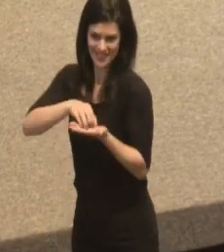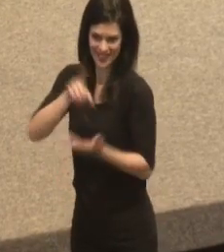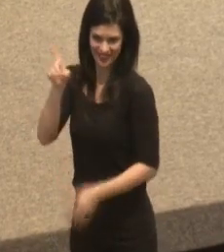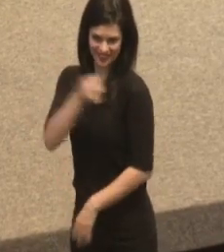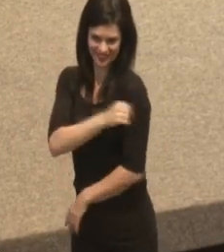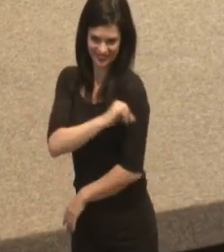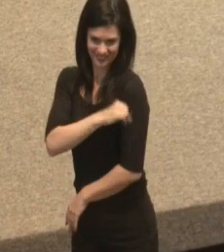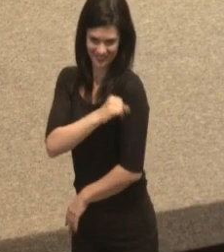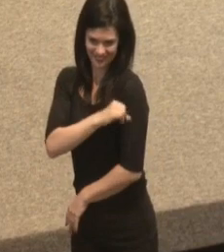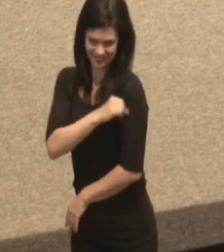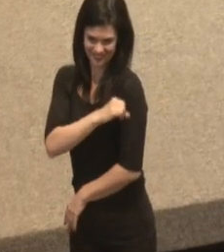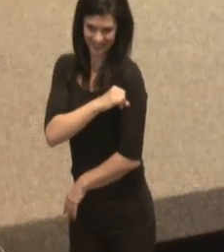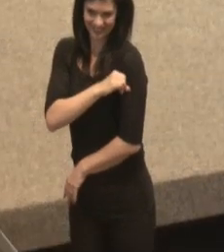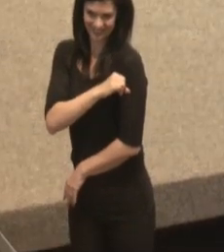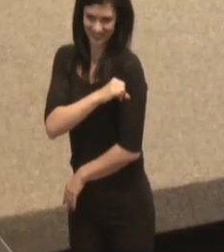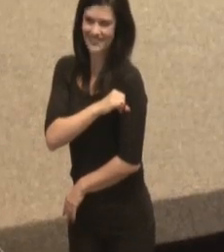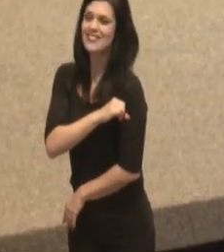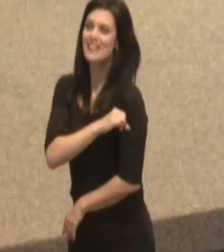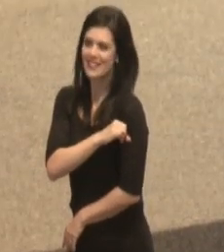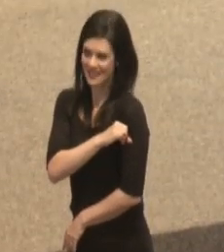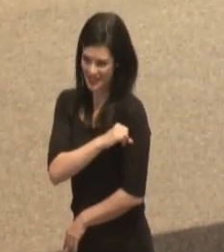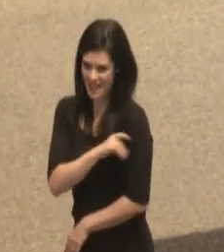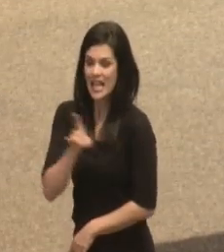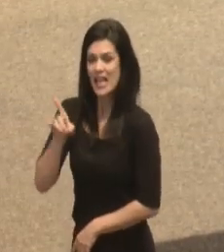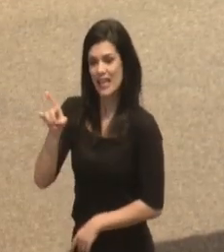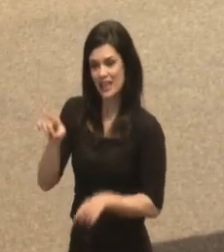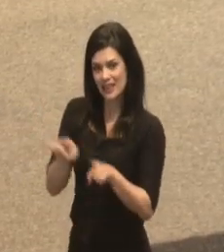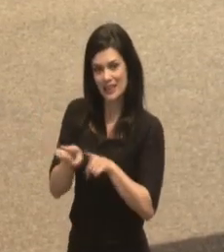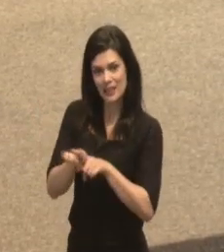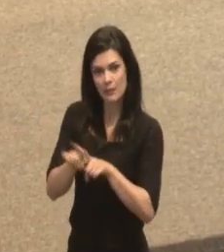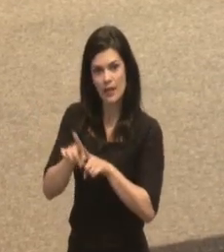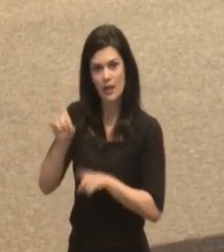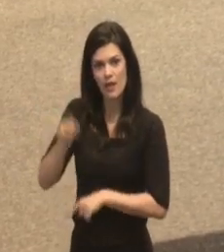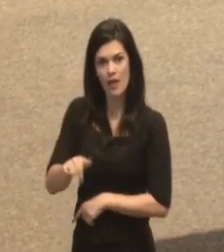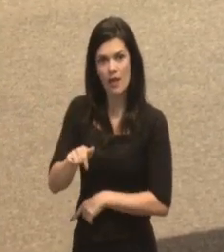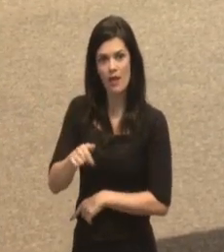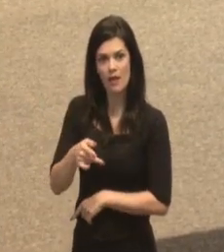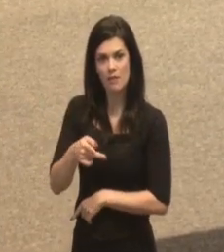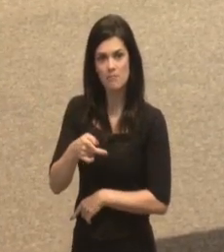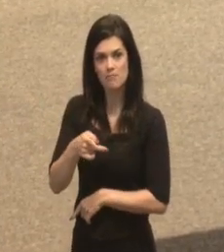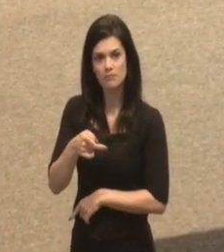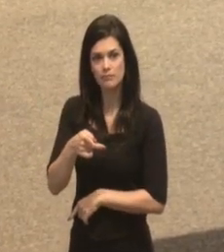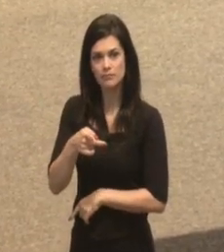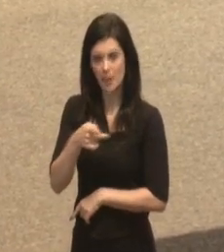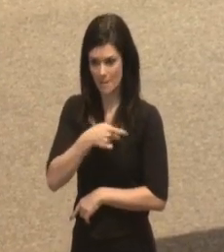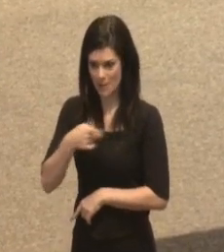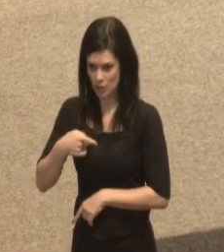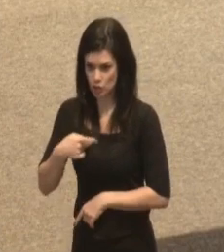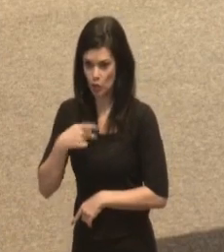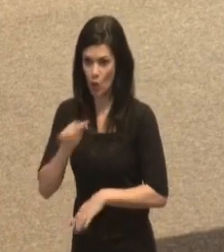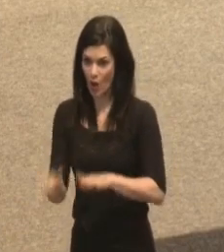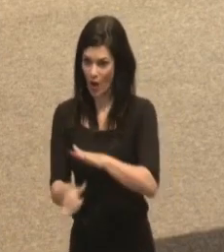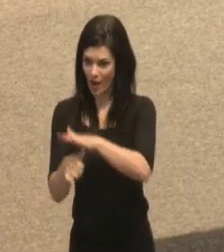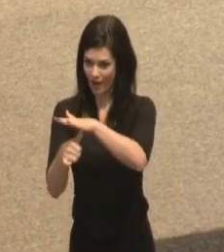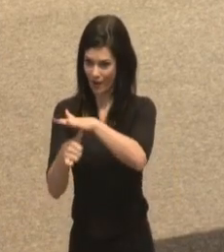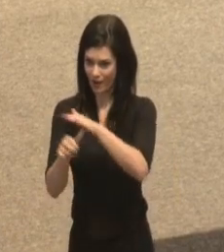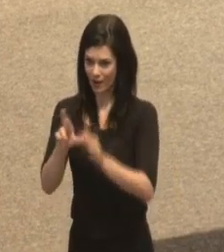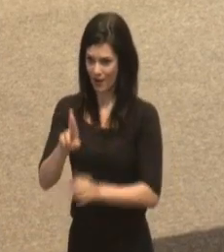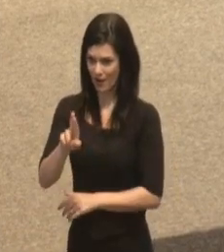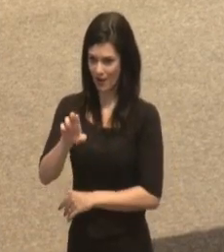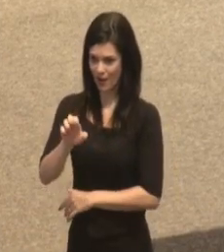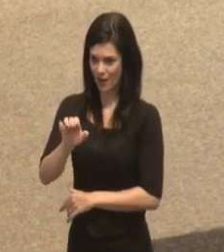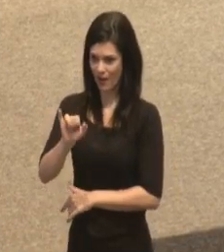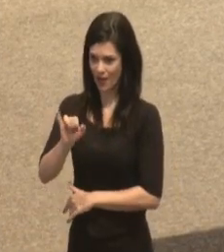do Sul, seminário que eu estudei, e ele inclusive é hoje o nosso reitor do seminário, nosso coordenador daquele